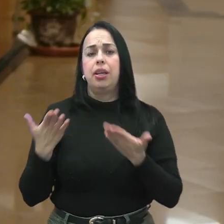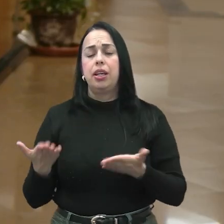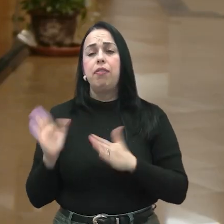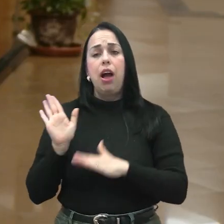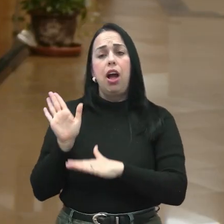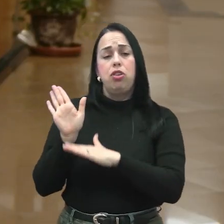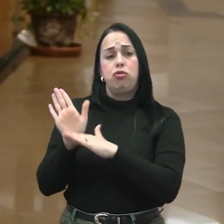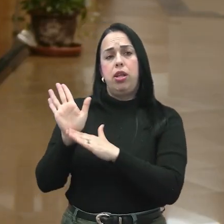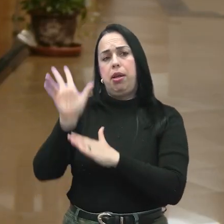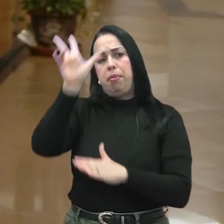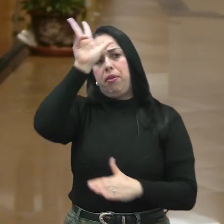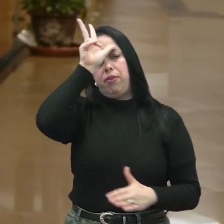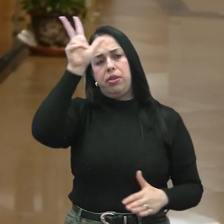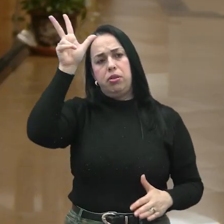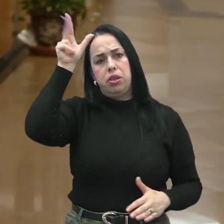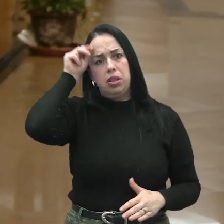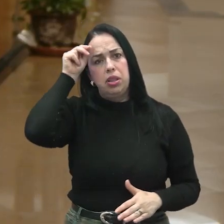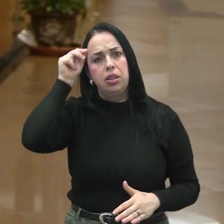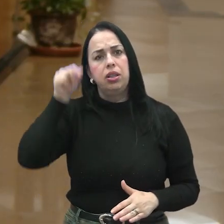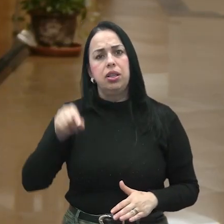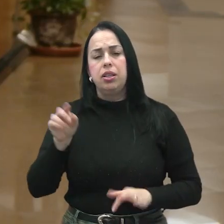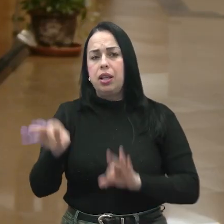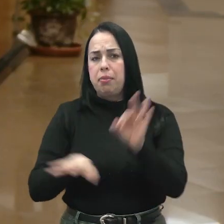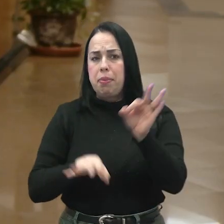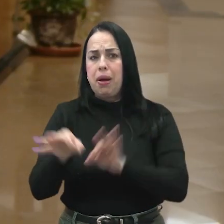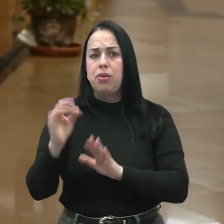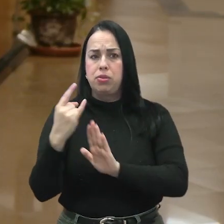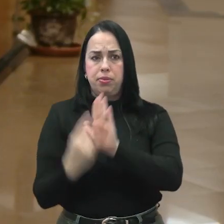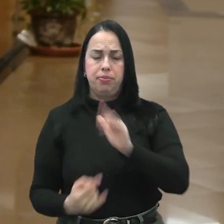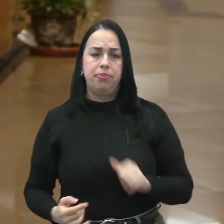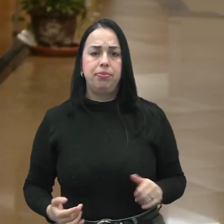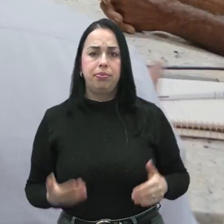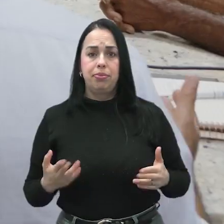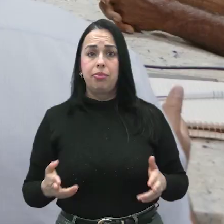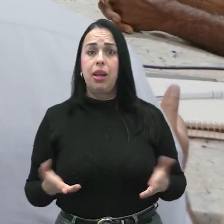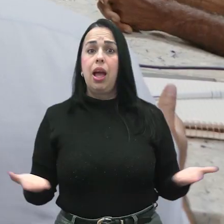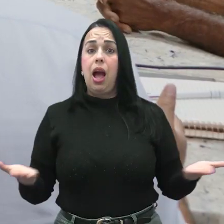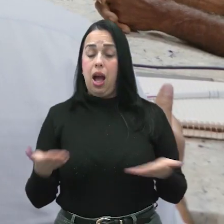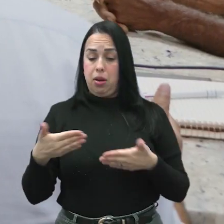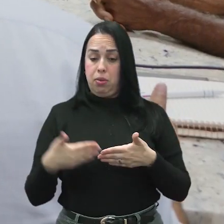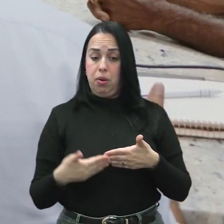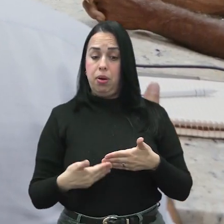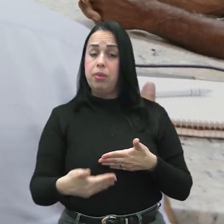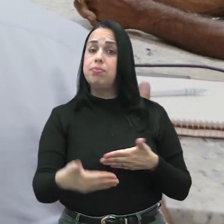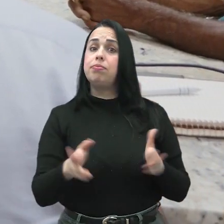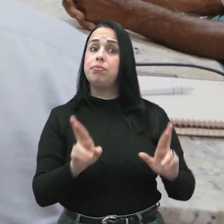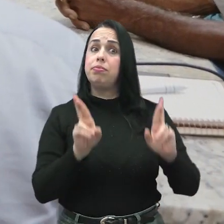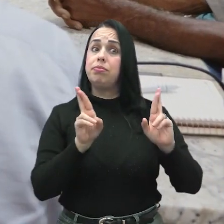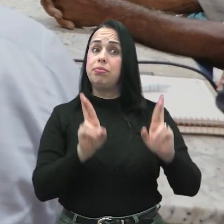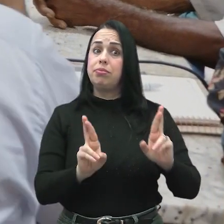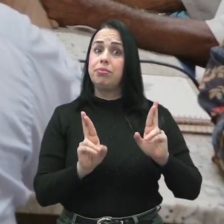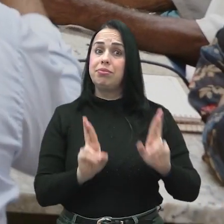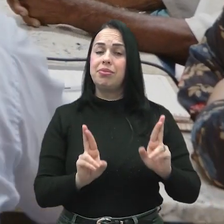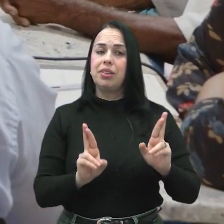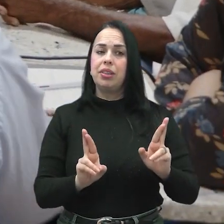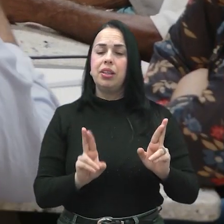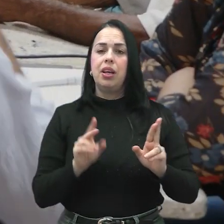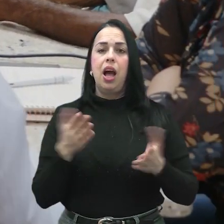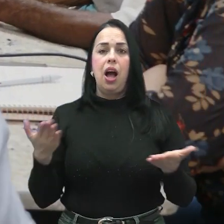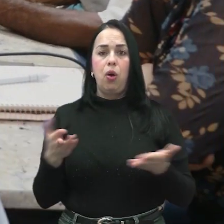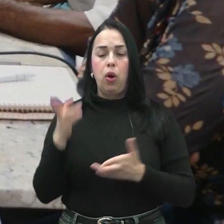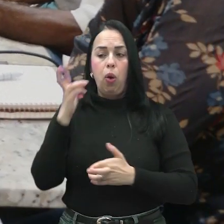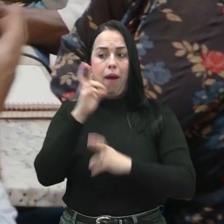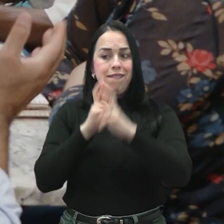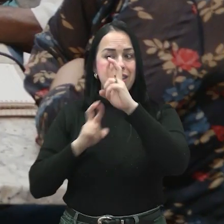institutos que venham auxiliar a prefeitura na questão da regularização. A expectativa dos moradores é